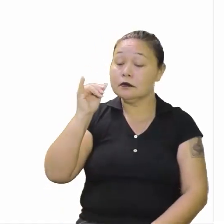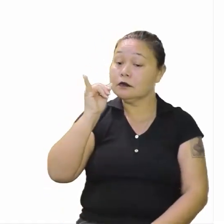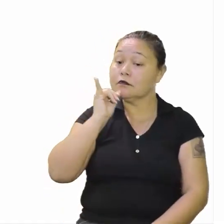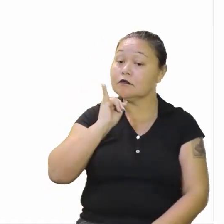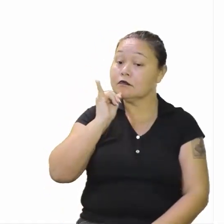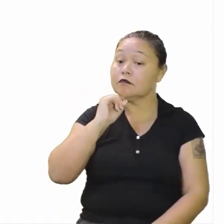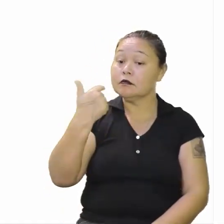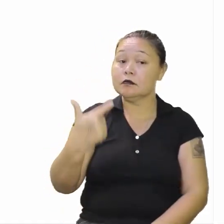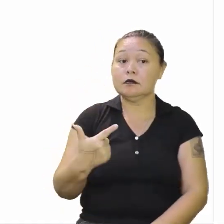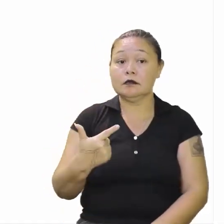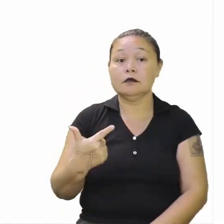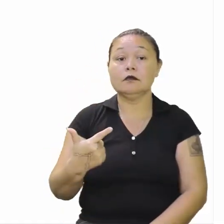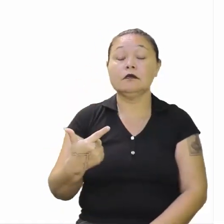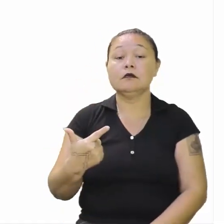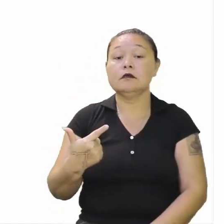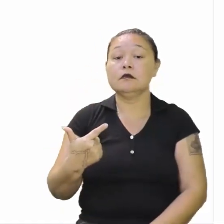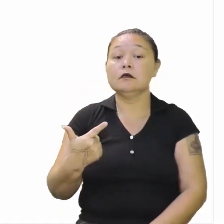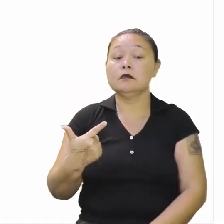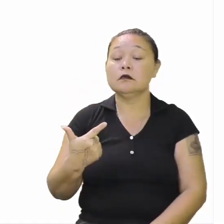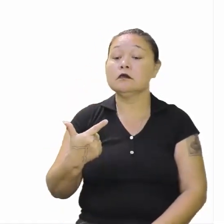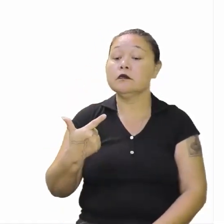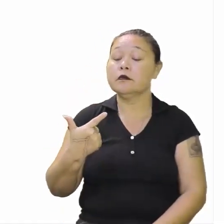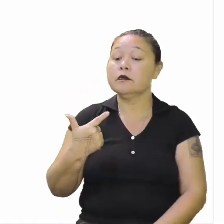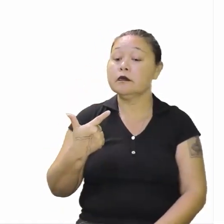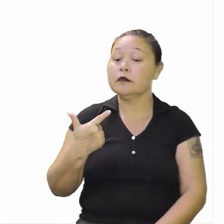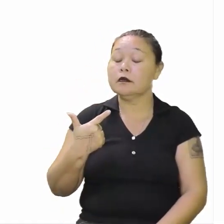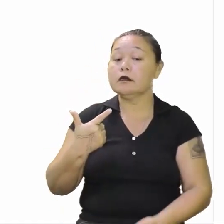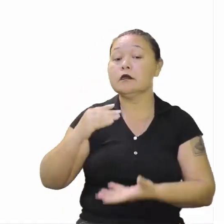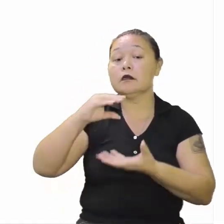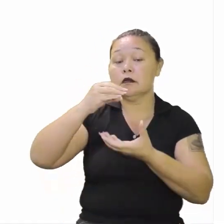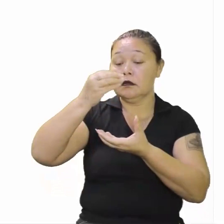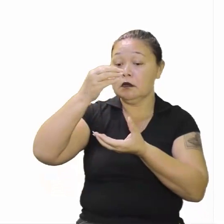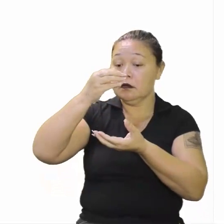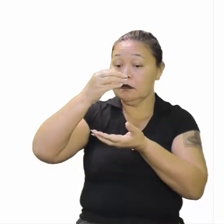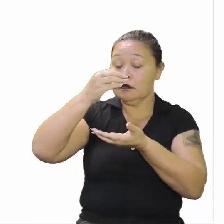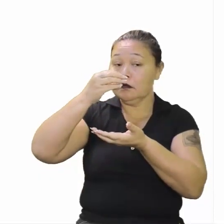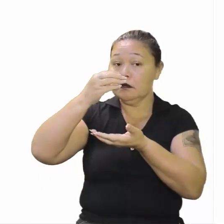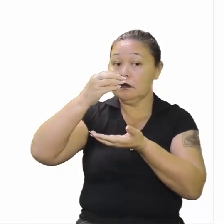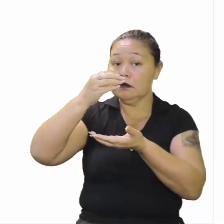número 2, está dizendo o seguinte.